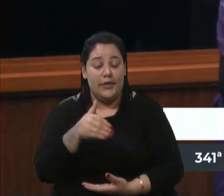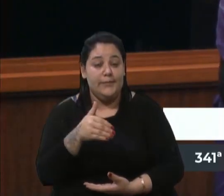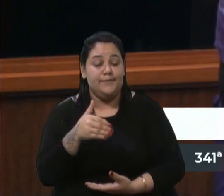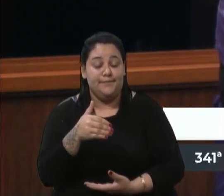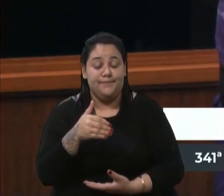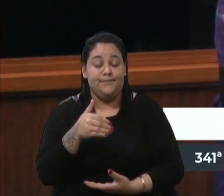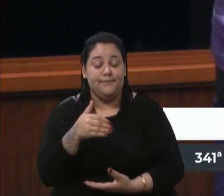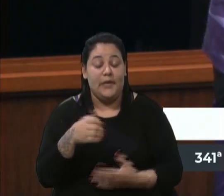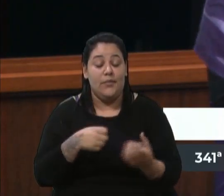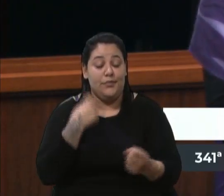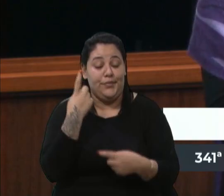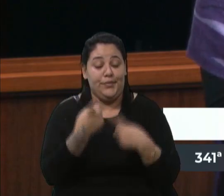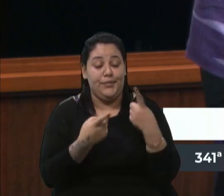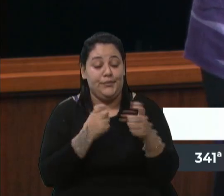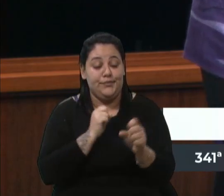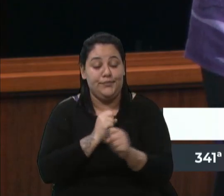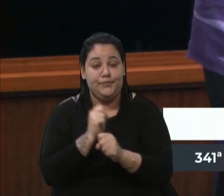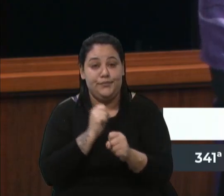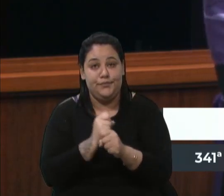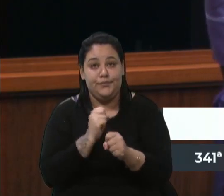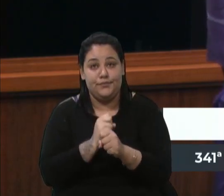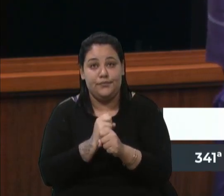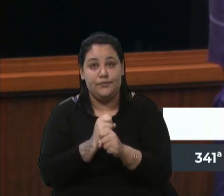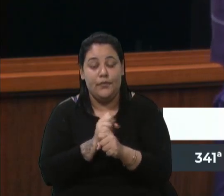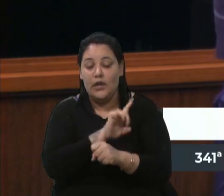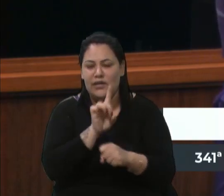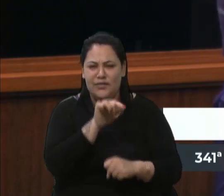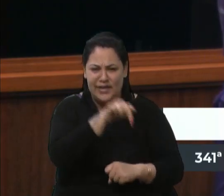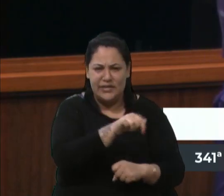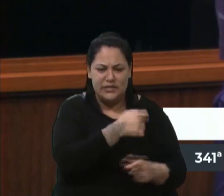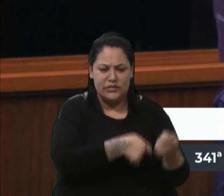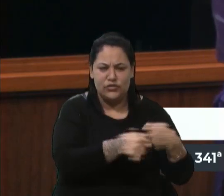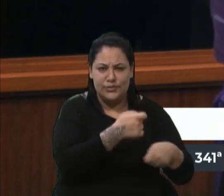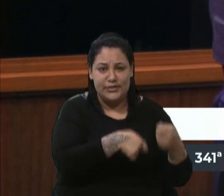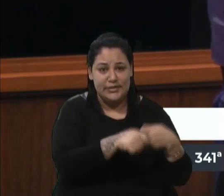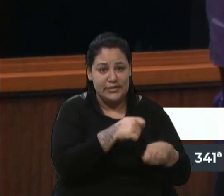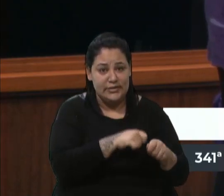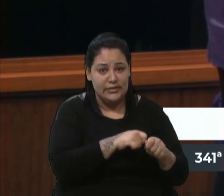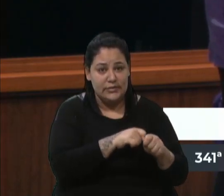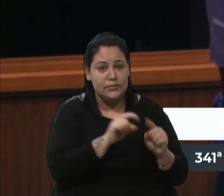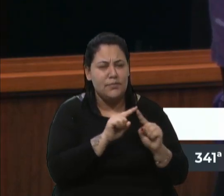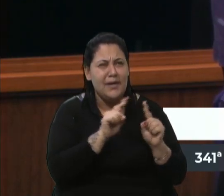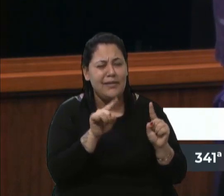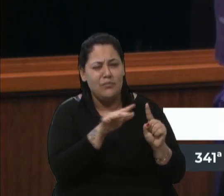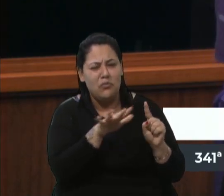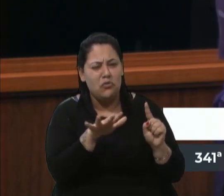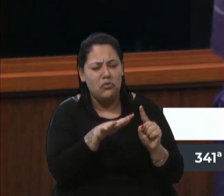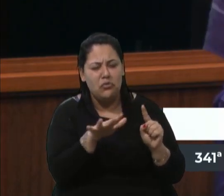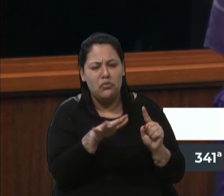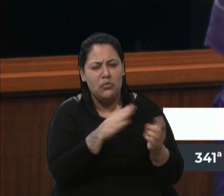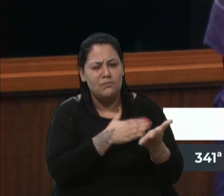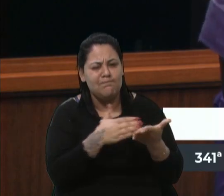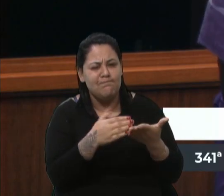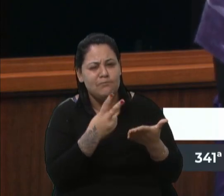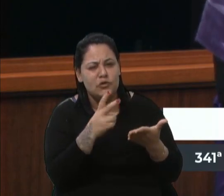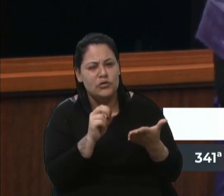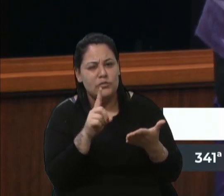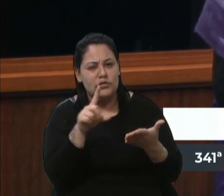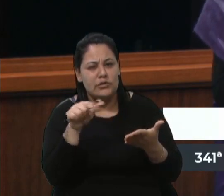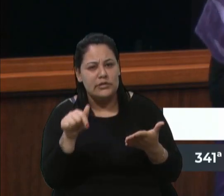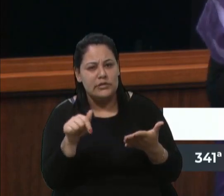anos para cá, não nessa administração, mas especificamente desde 2017, sofrendo